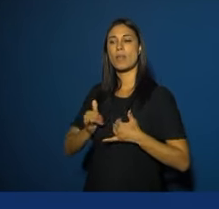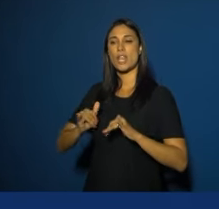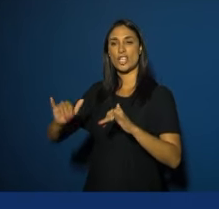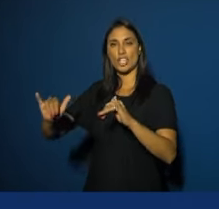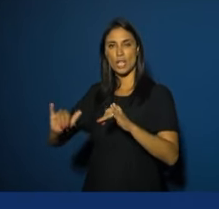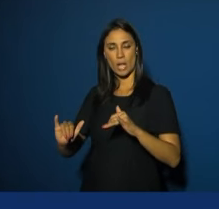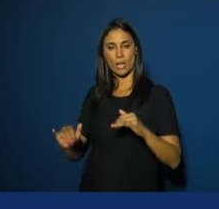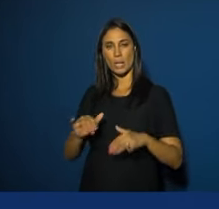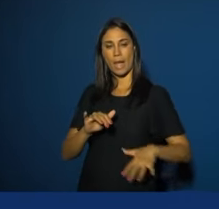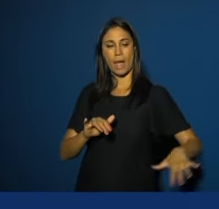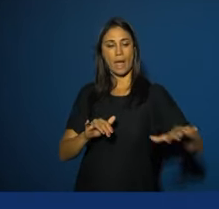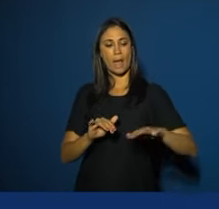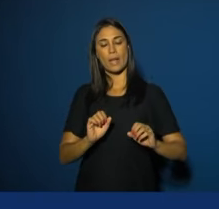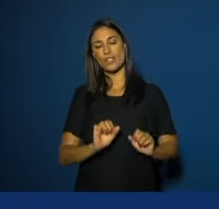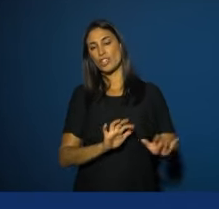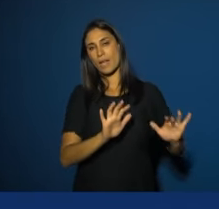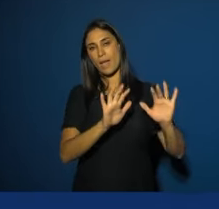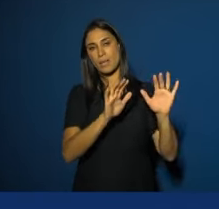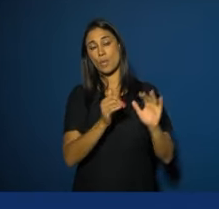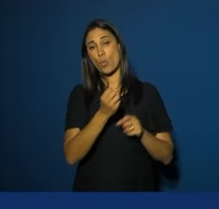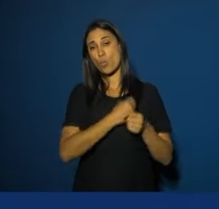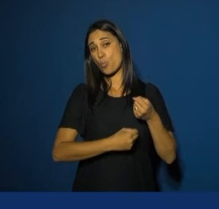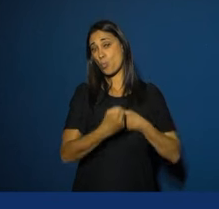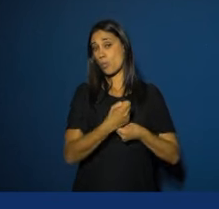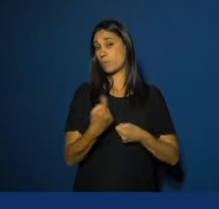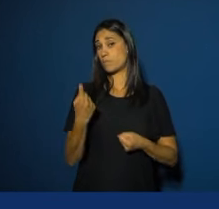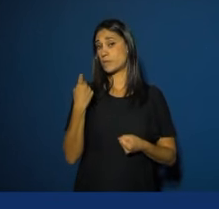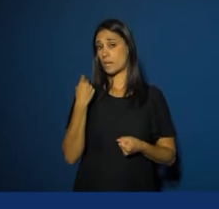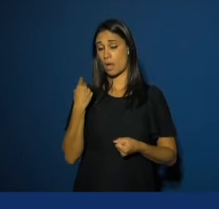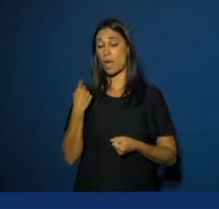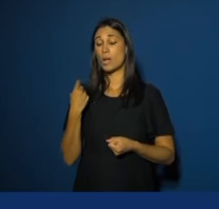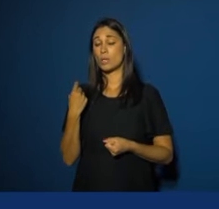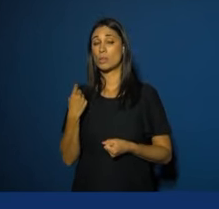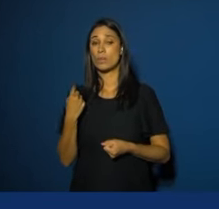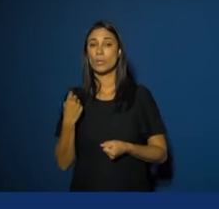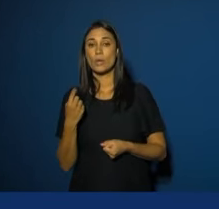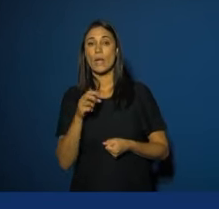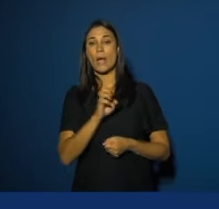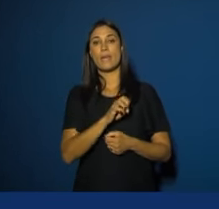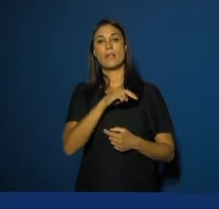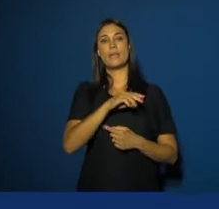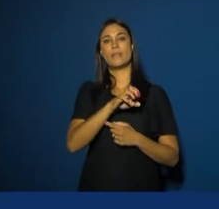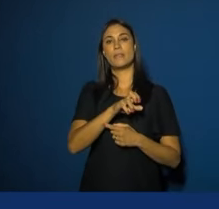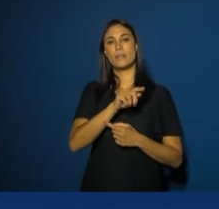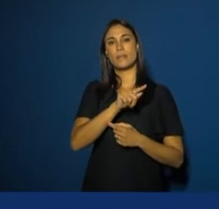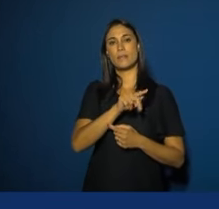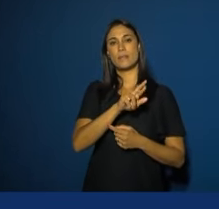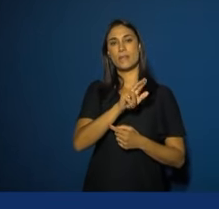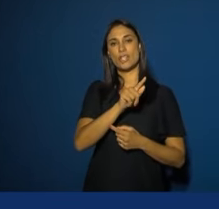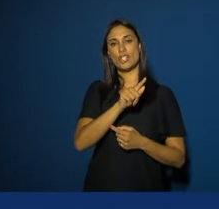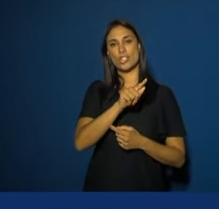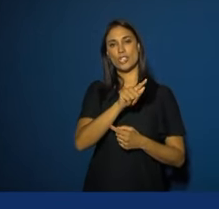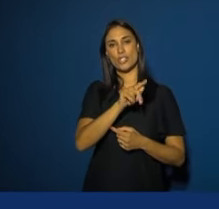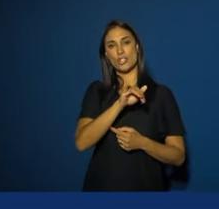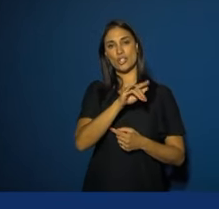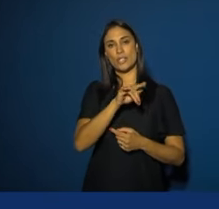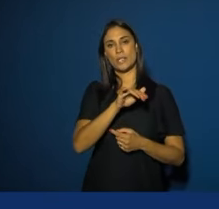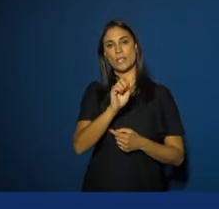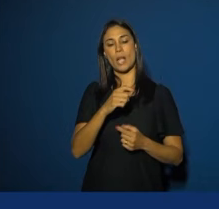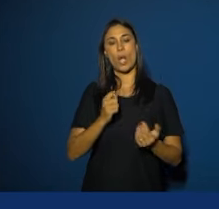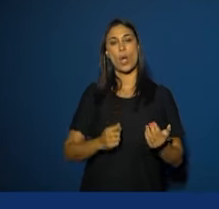gás. Como todos sabem, no ano passado, a Energisa comprou um controle da empresa de